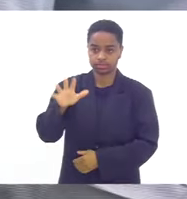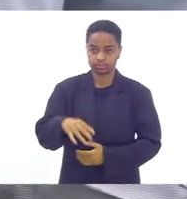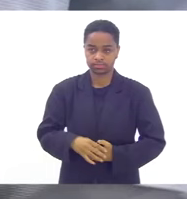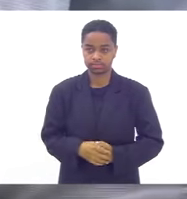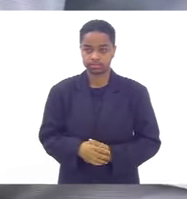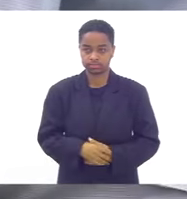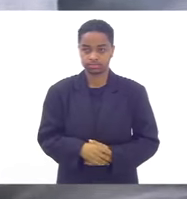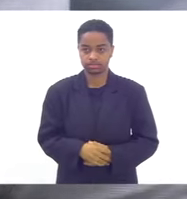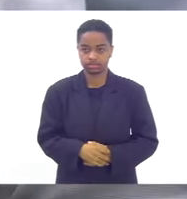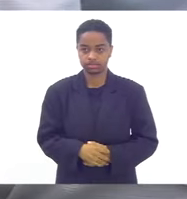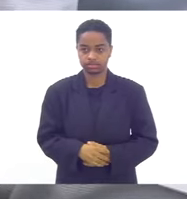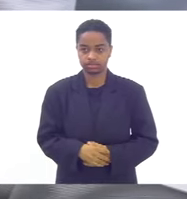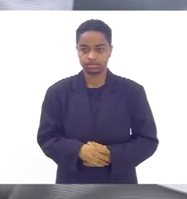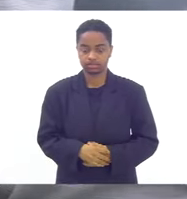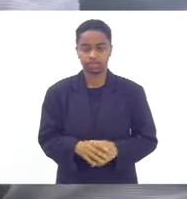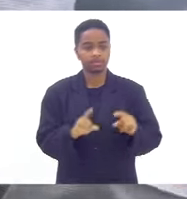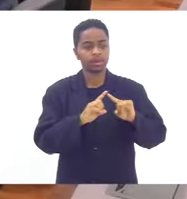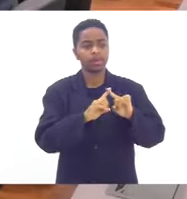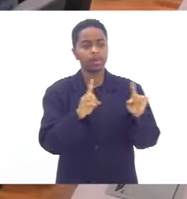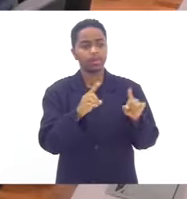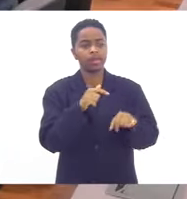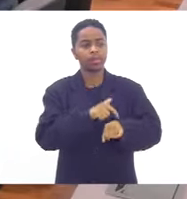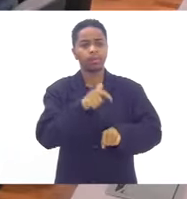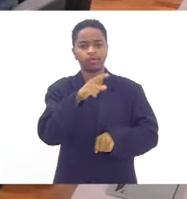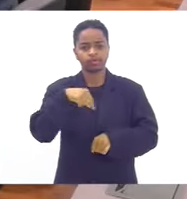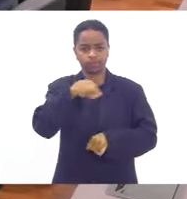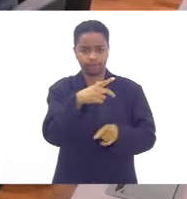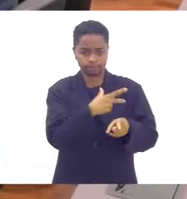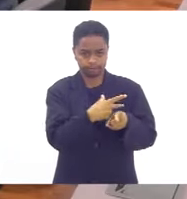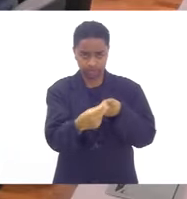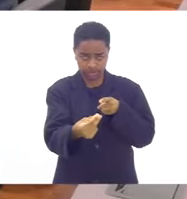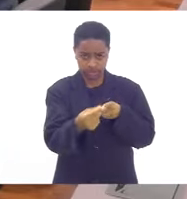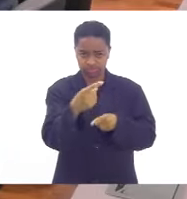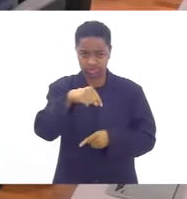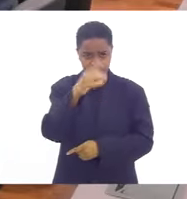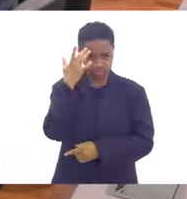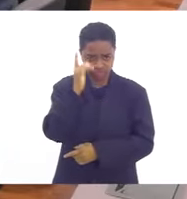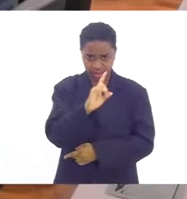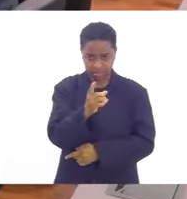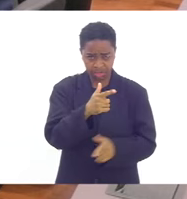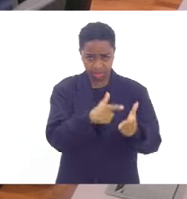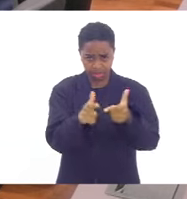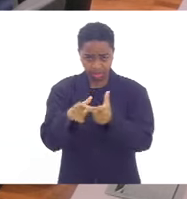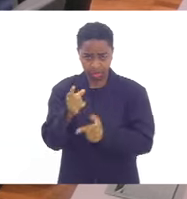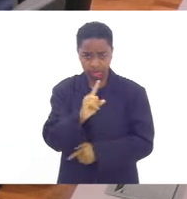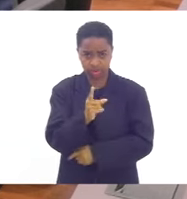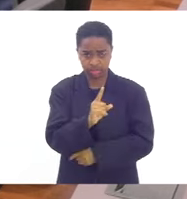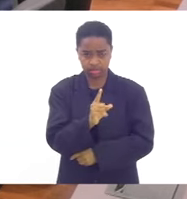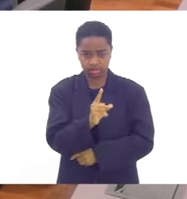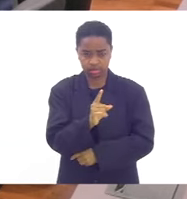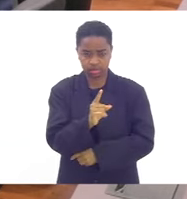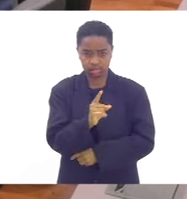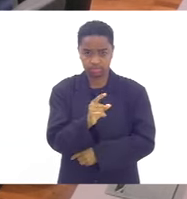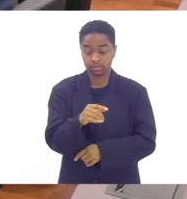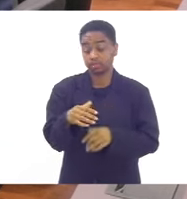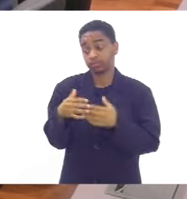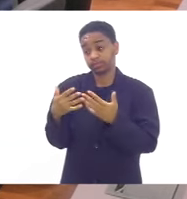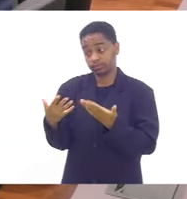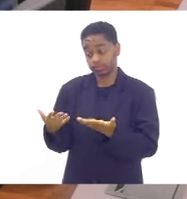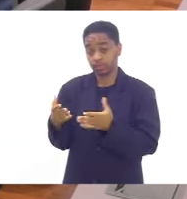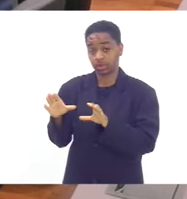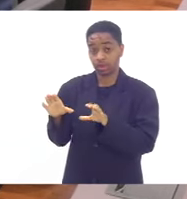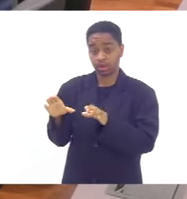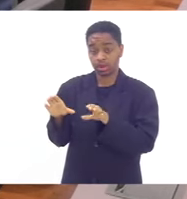presidente. Mas quando vocês ganharam a concorrência, vocês já não sabiam desses problemas? Bom, a